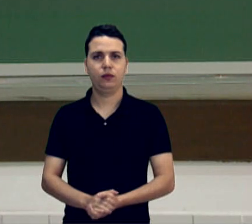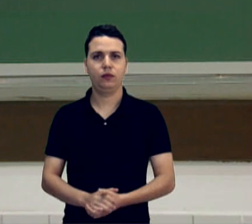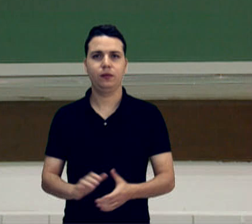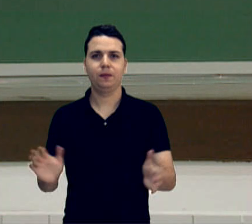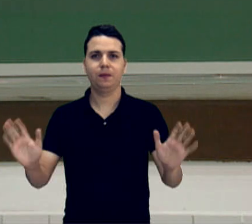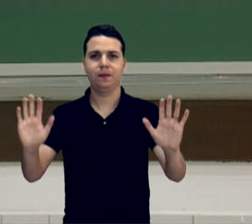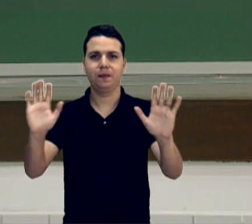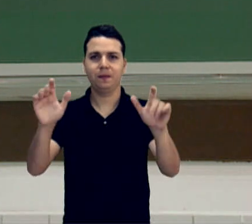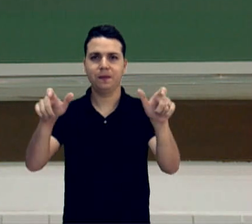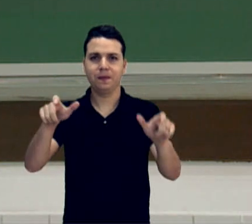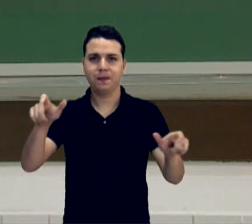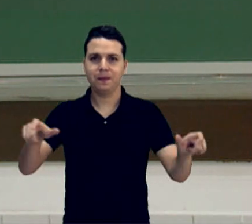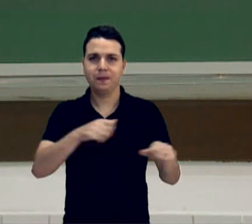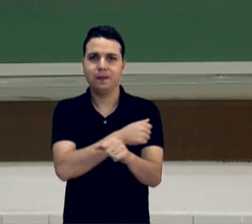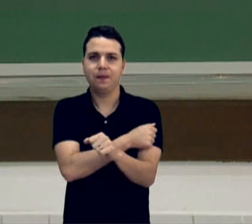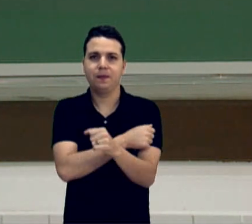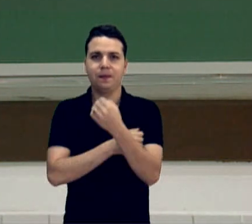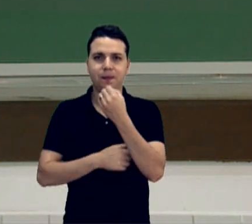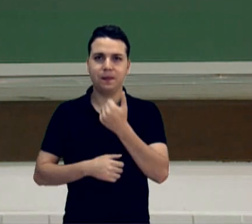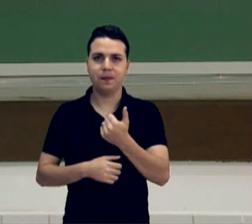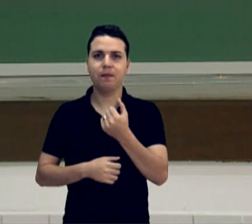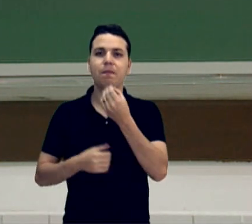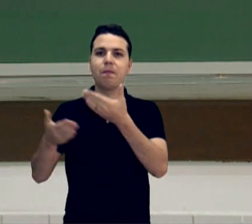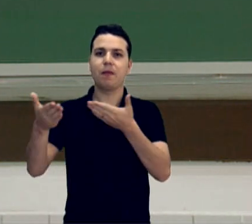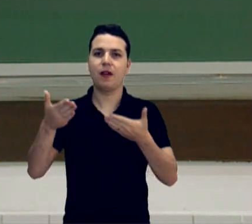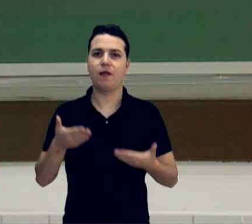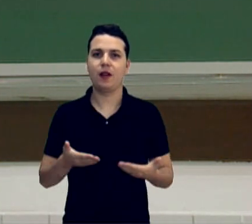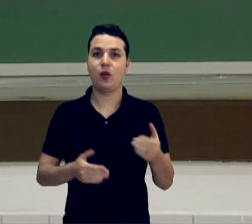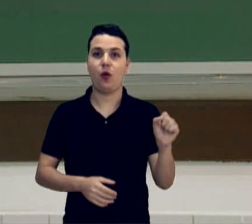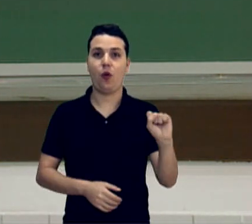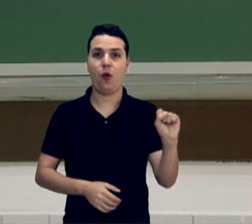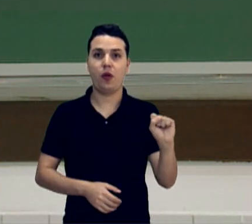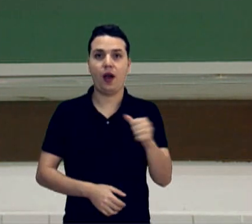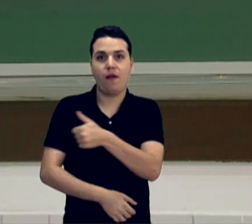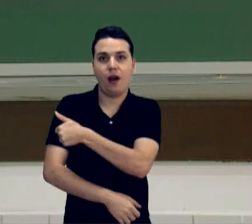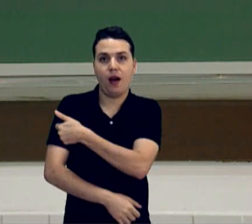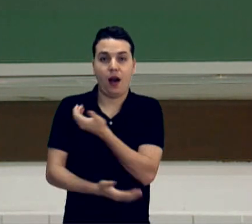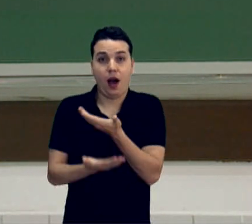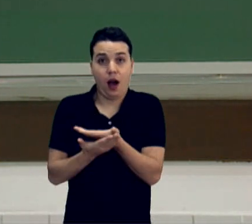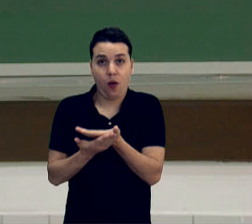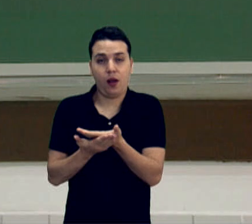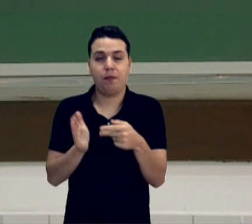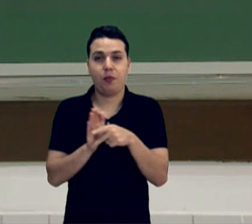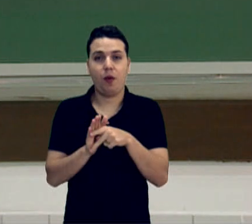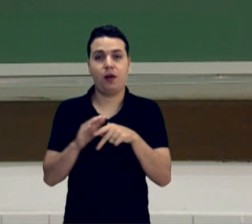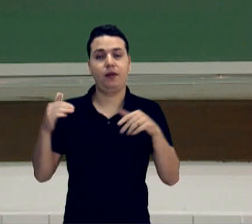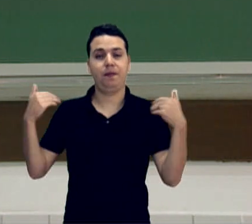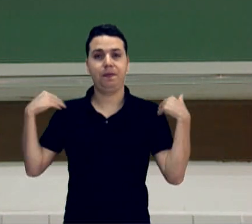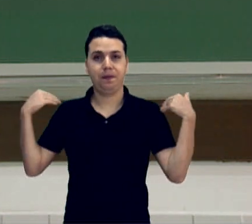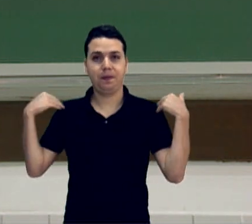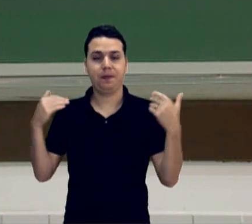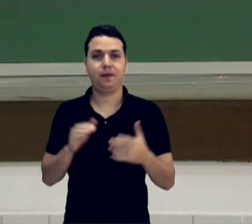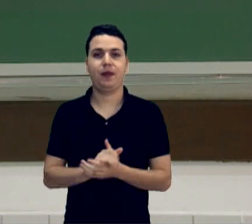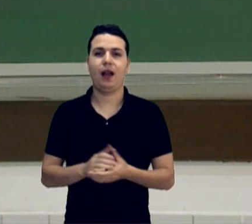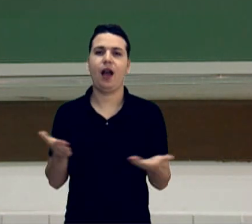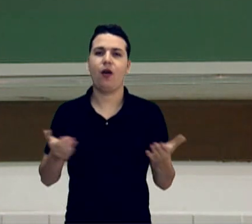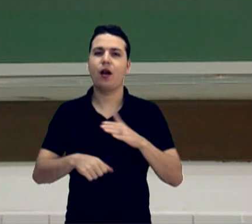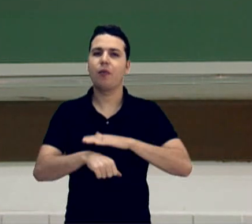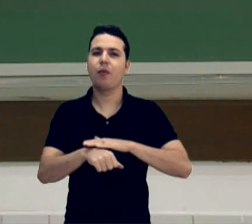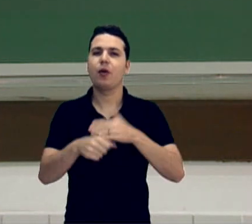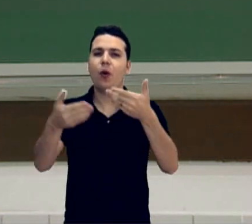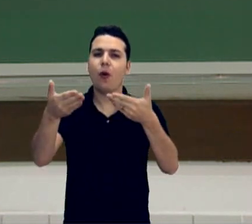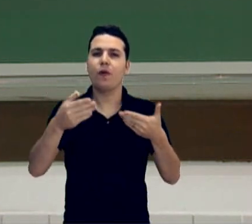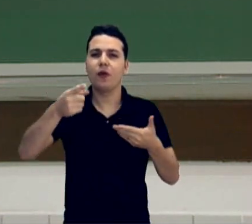Olá, alunos! Bem-vindos à nossa 8ª aula de Educação Física. Neste momento, convido vocês para